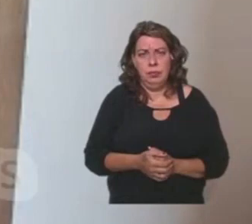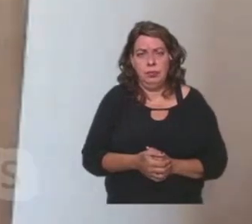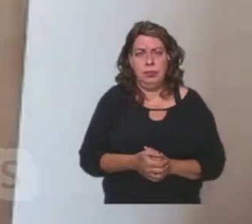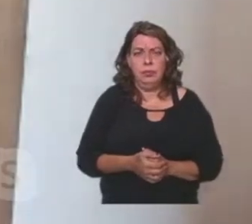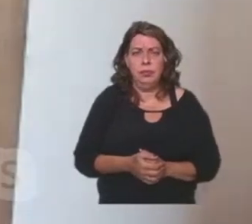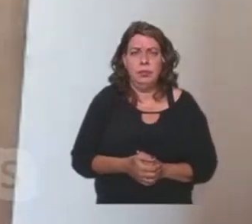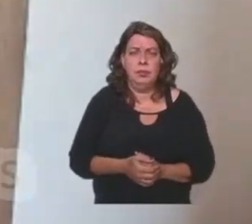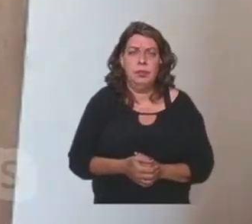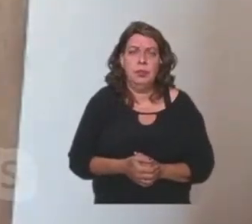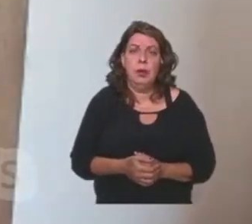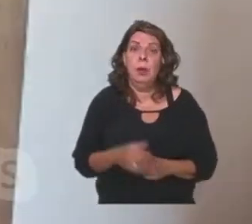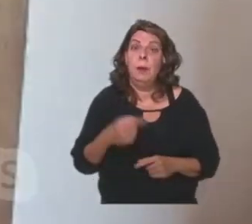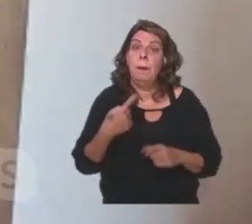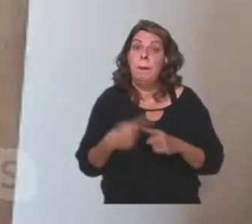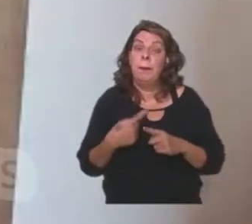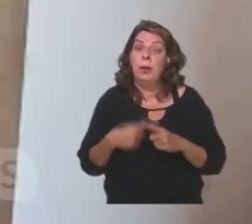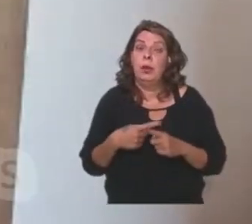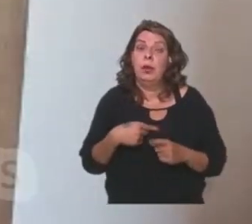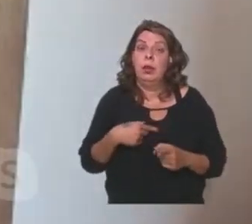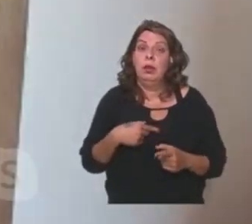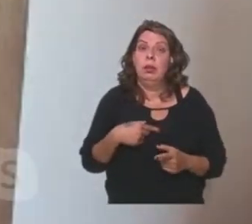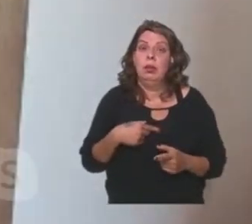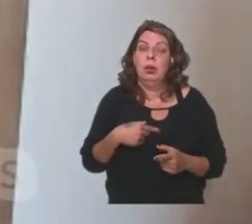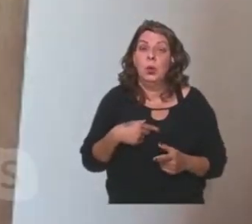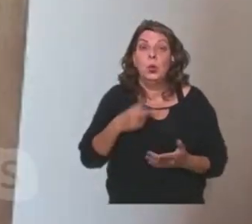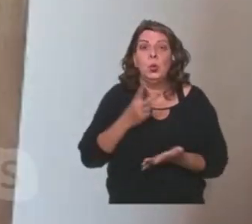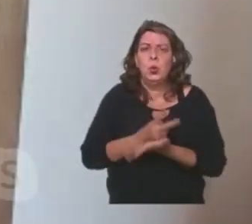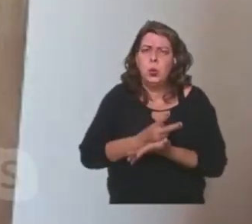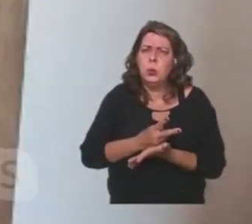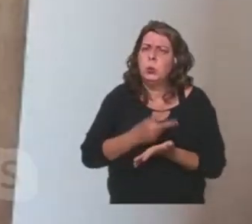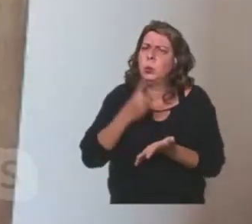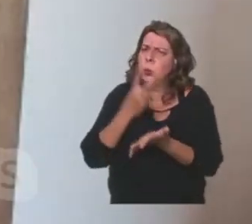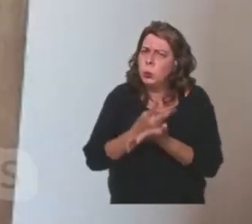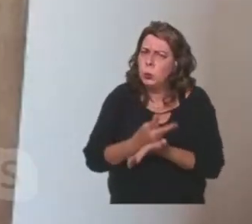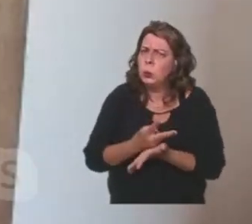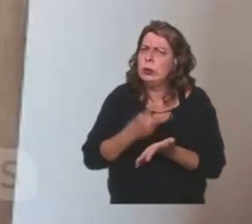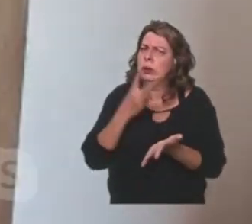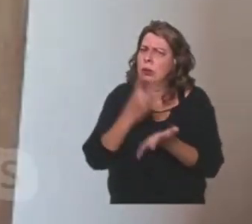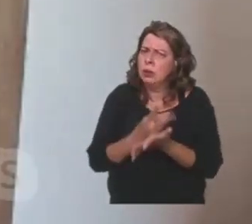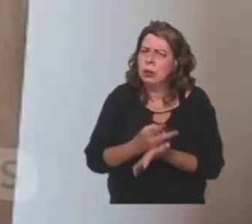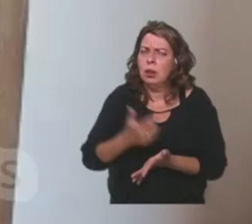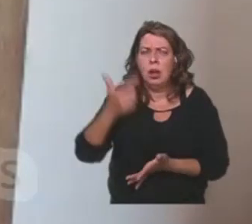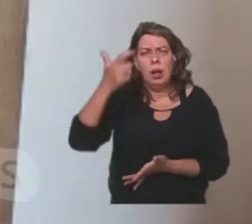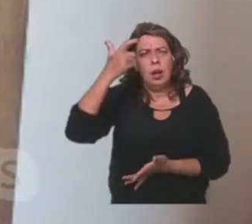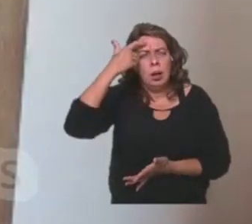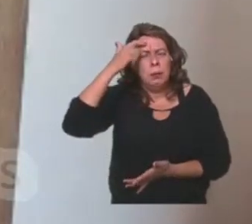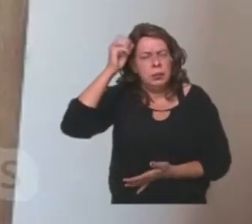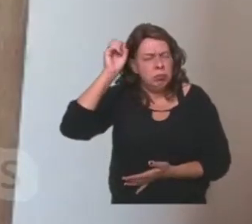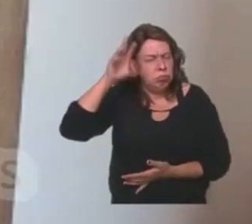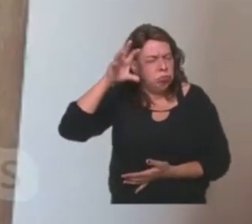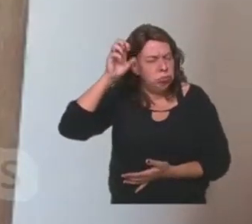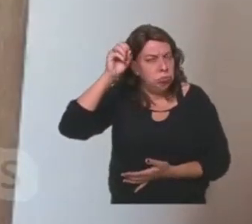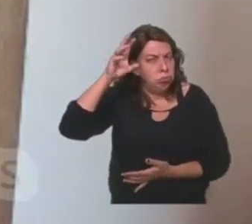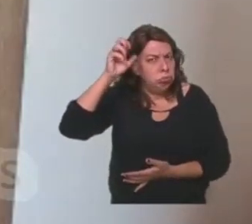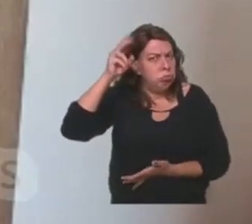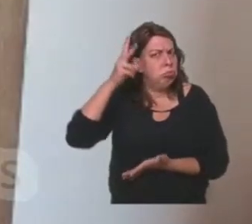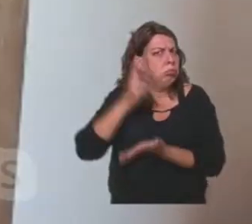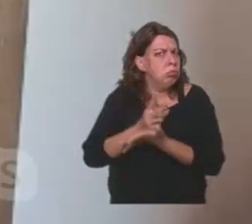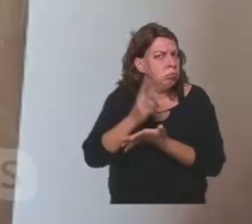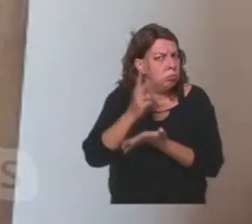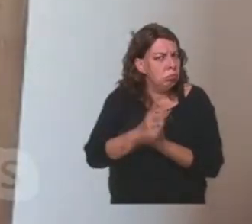esse alerta, por quê? Pela persistência. Então, sinais como dores de cabeça